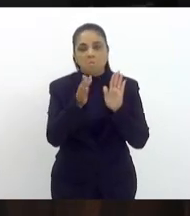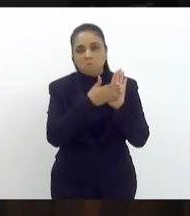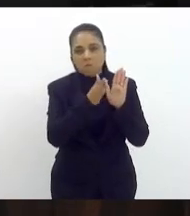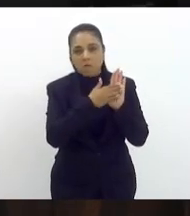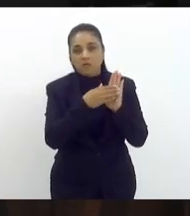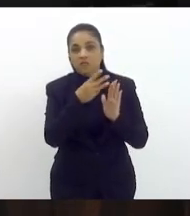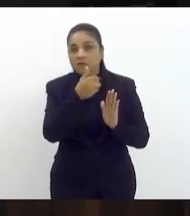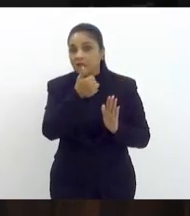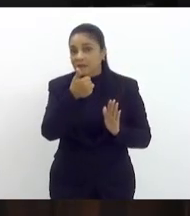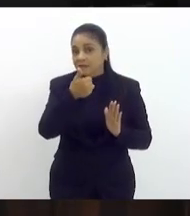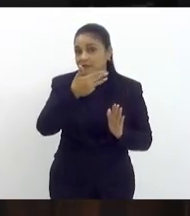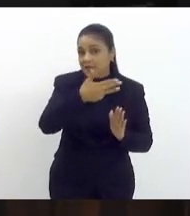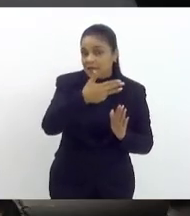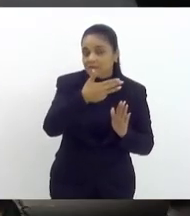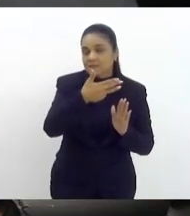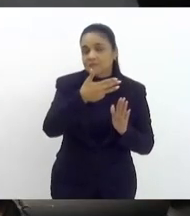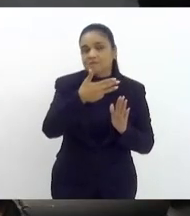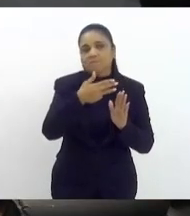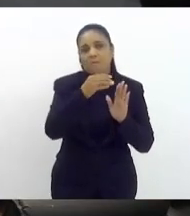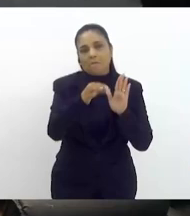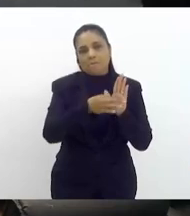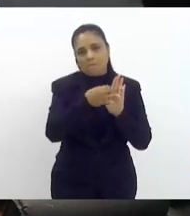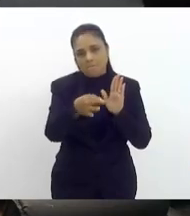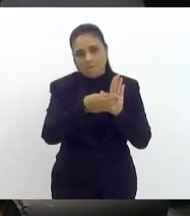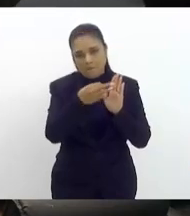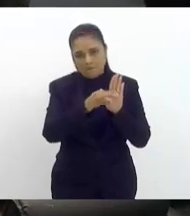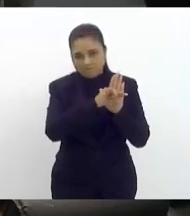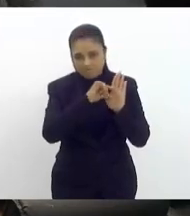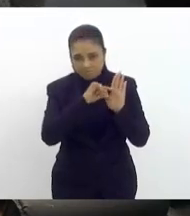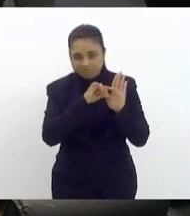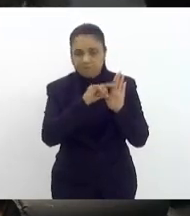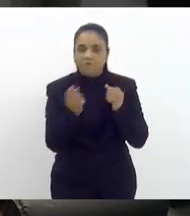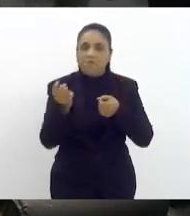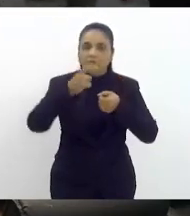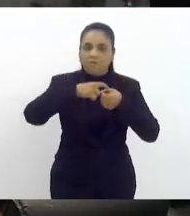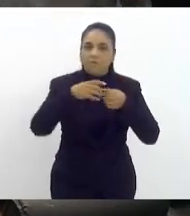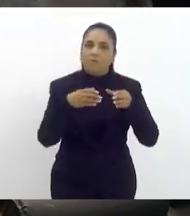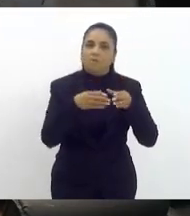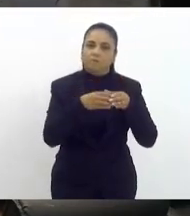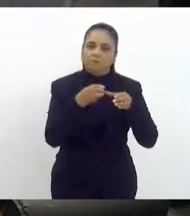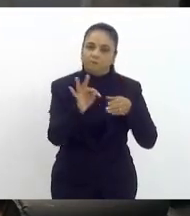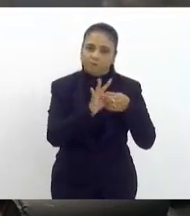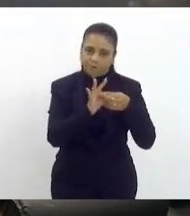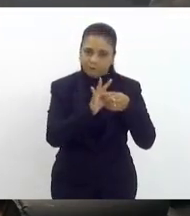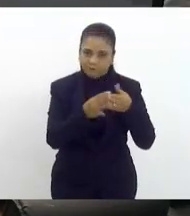recebeu 13 emendas e retorna às comissões técnicas.